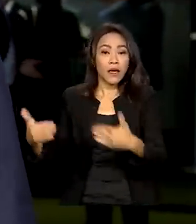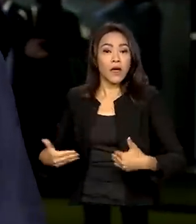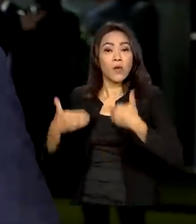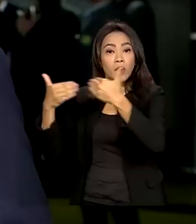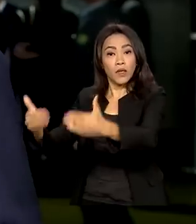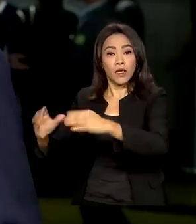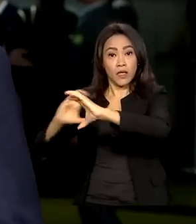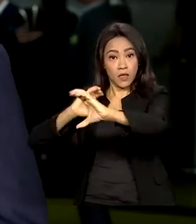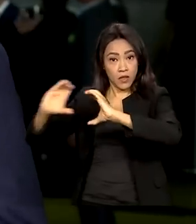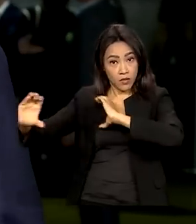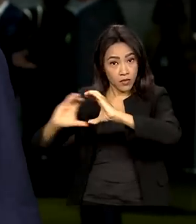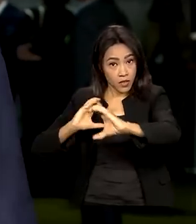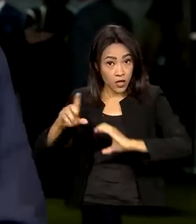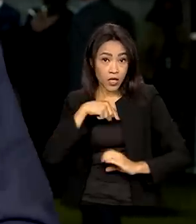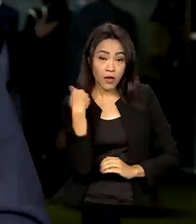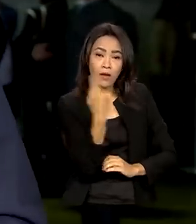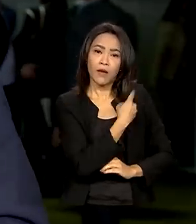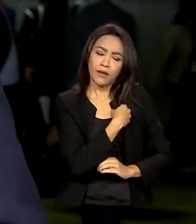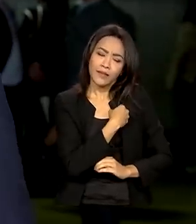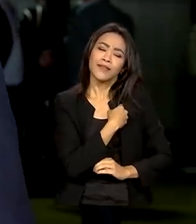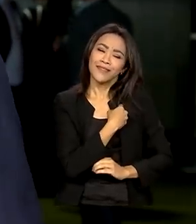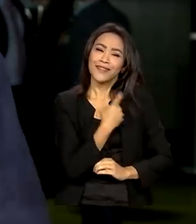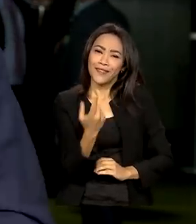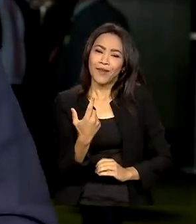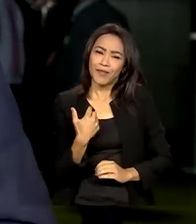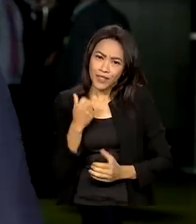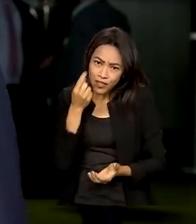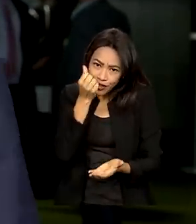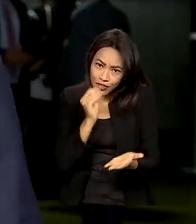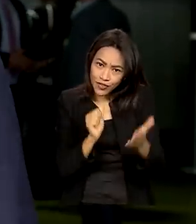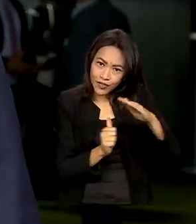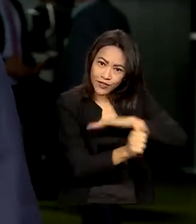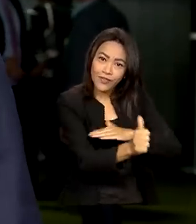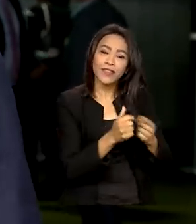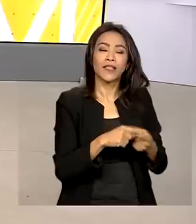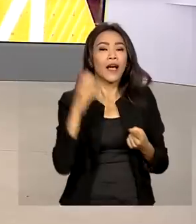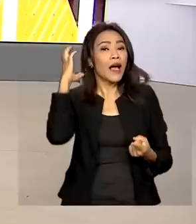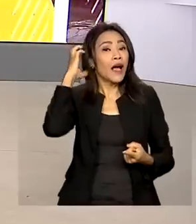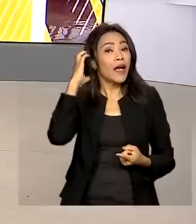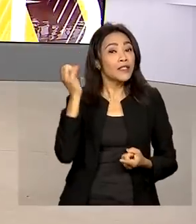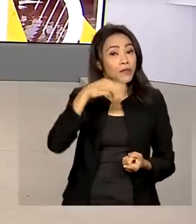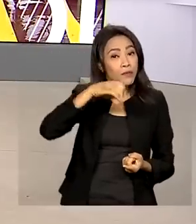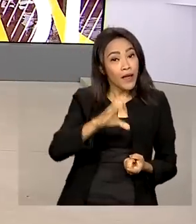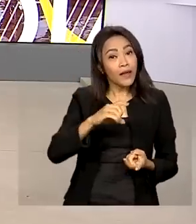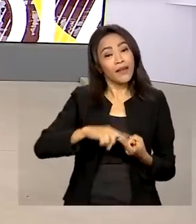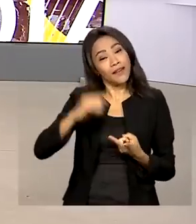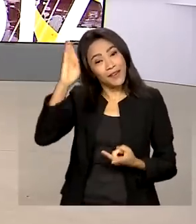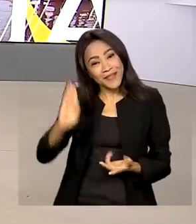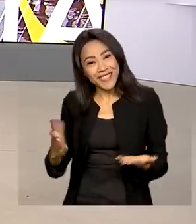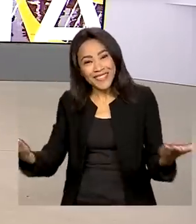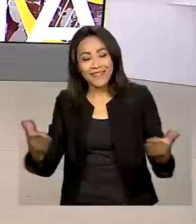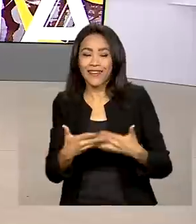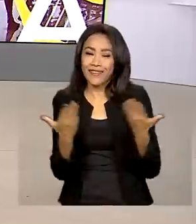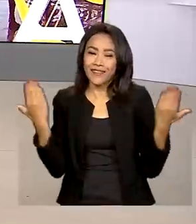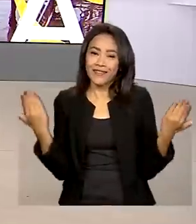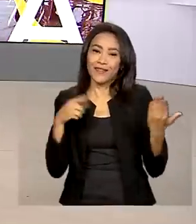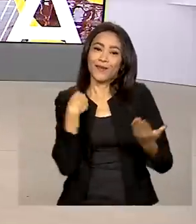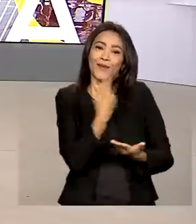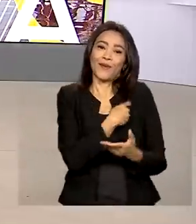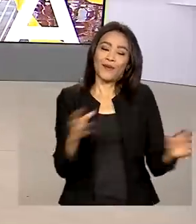Comunicações, onde a gente está investindo nas rádios, as nossas duas rádios, Rádio MEC e Rádio Nacional. É